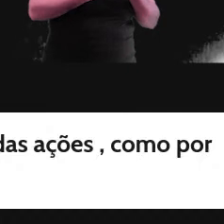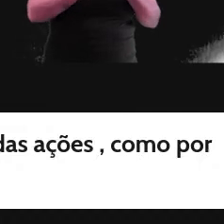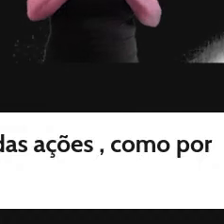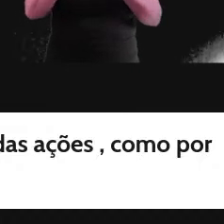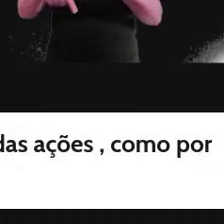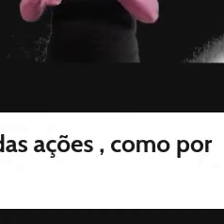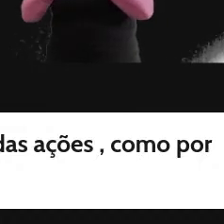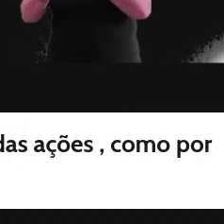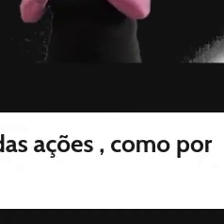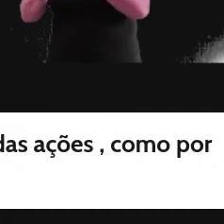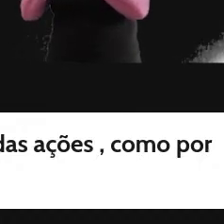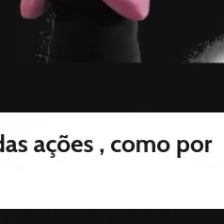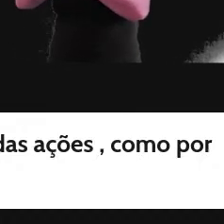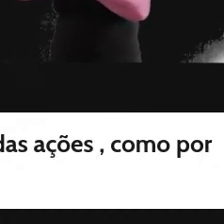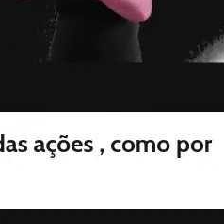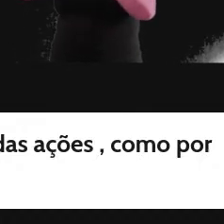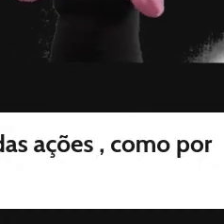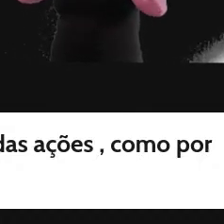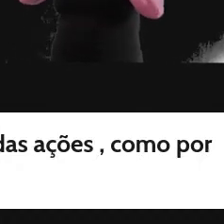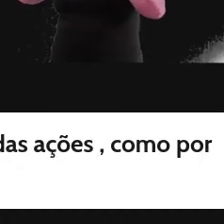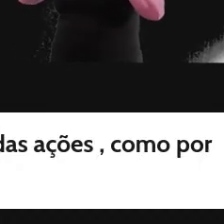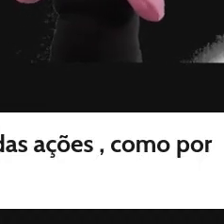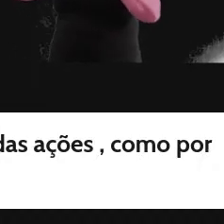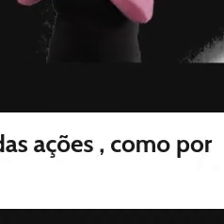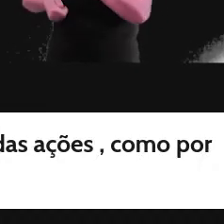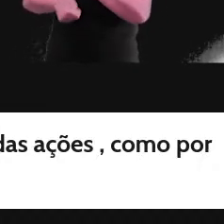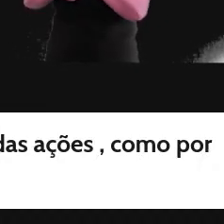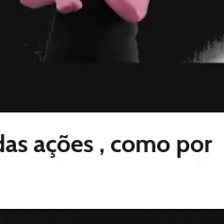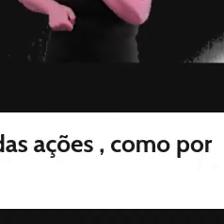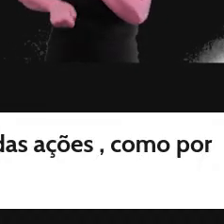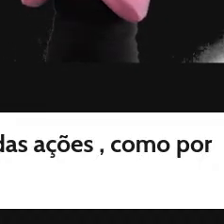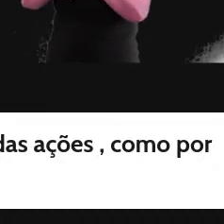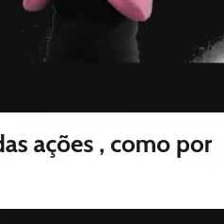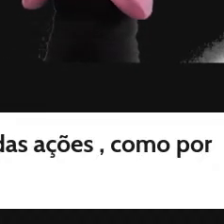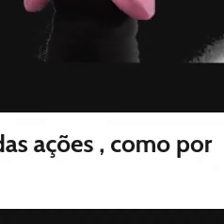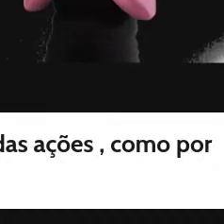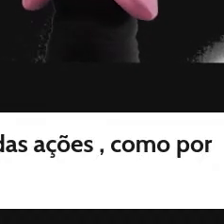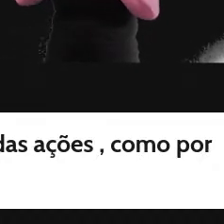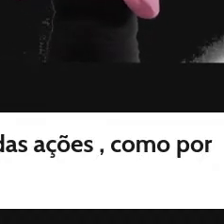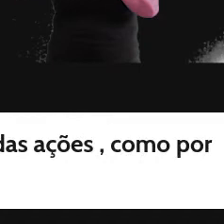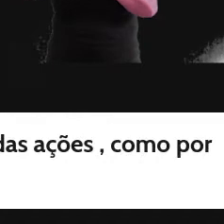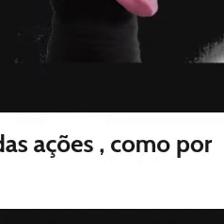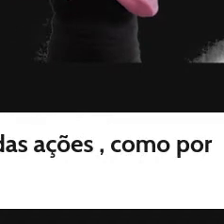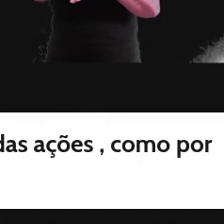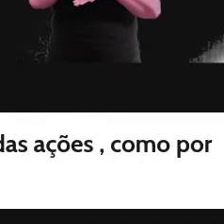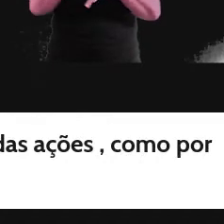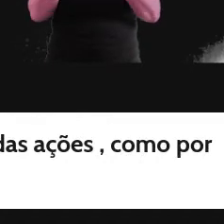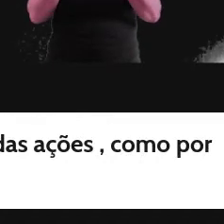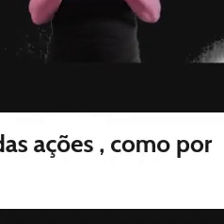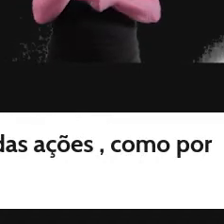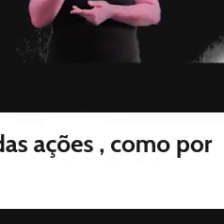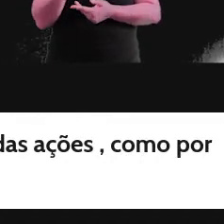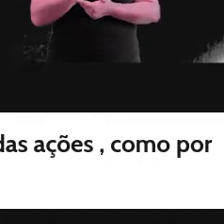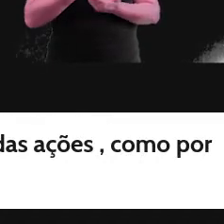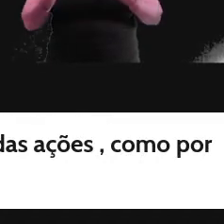e o papel da iniciativa privada nesse custeio em tempos tão complicados como esse nosso.